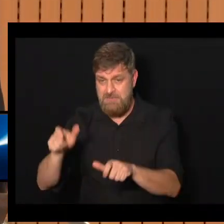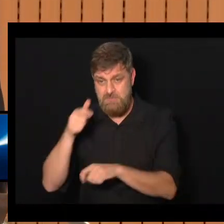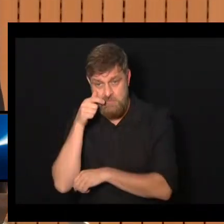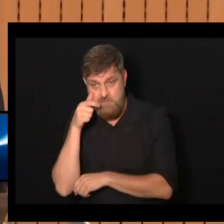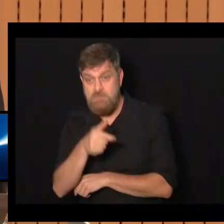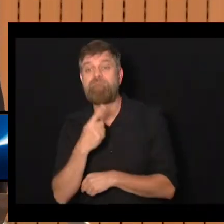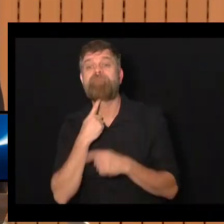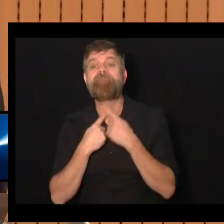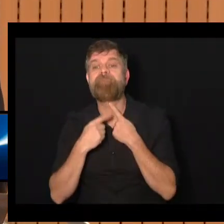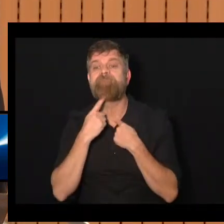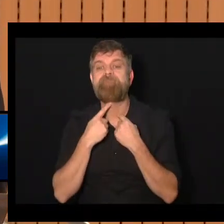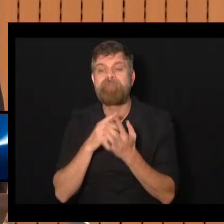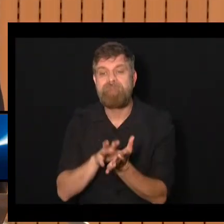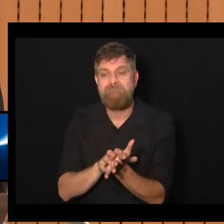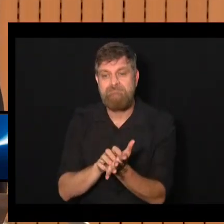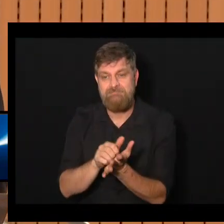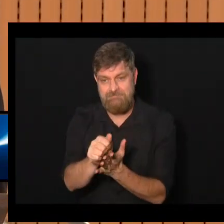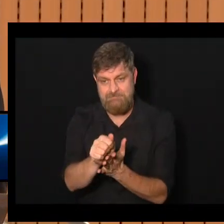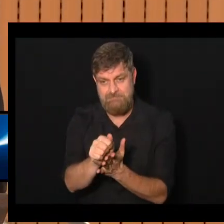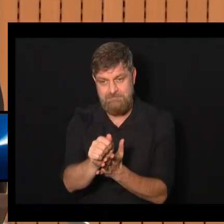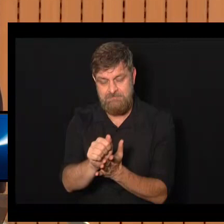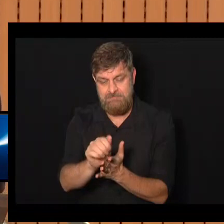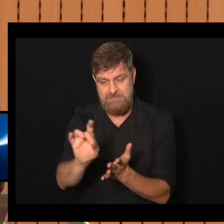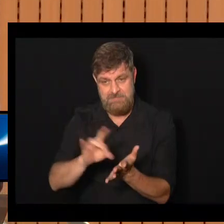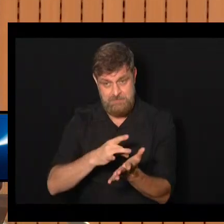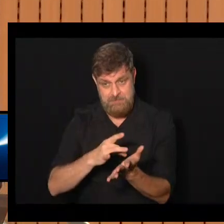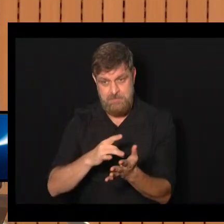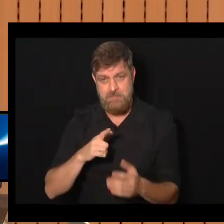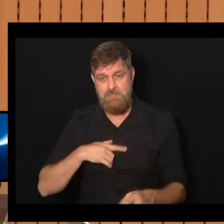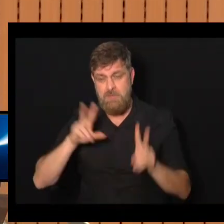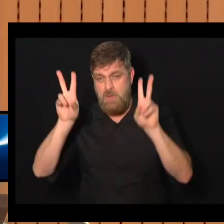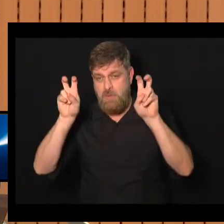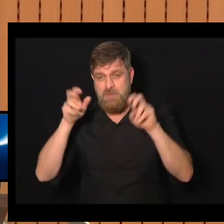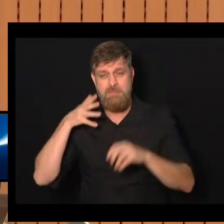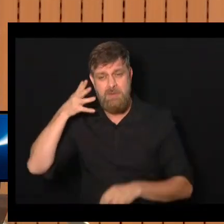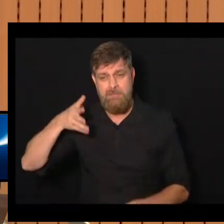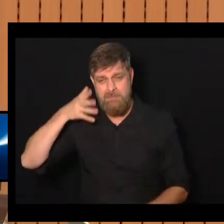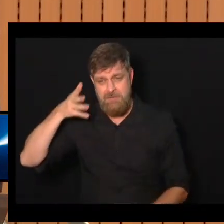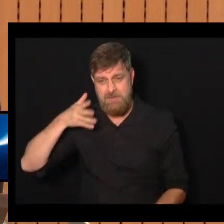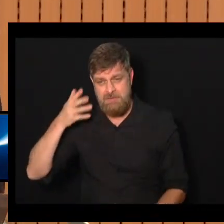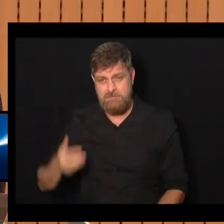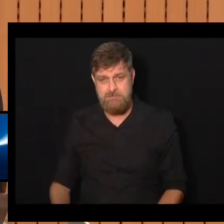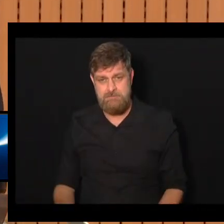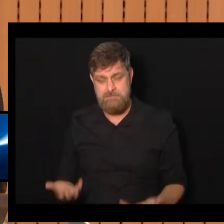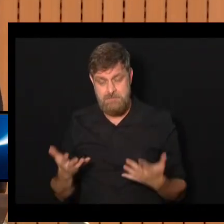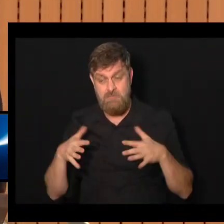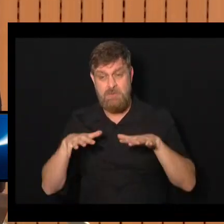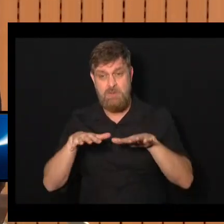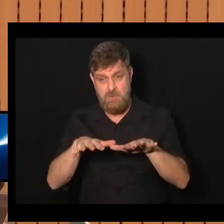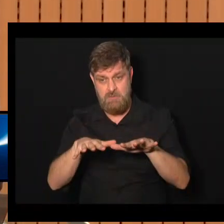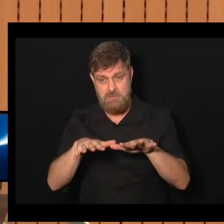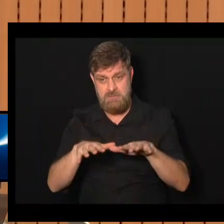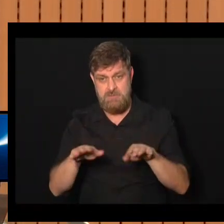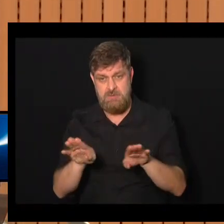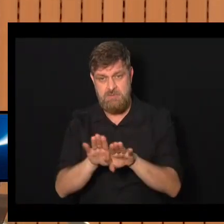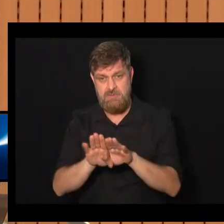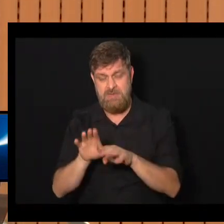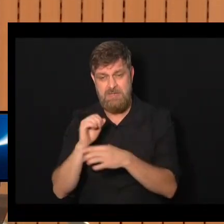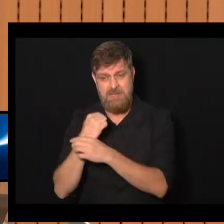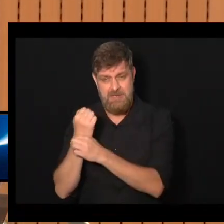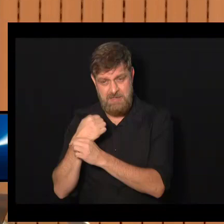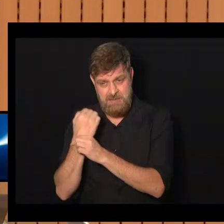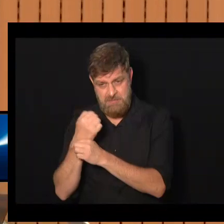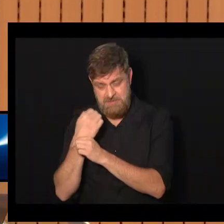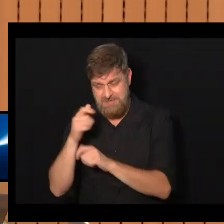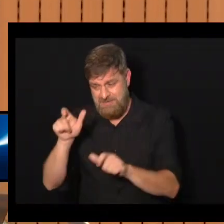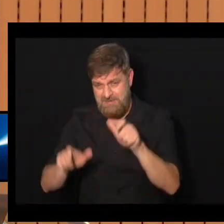interessadas façam suas inscrições. O tema da palestra será inclusão e reabilitação